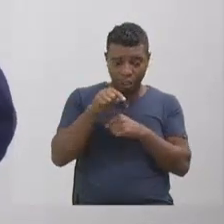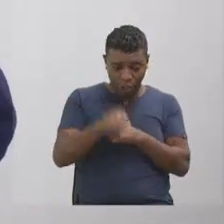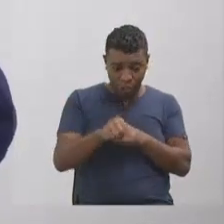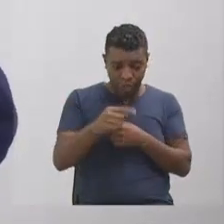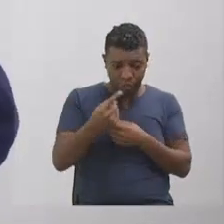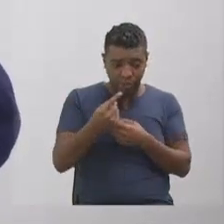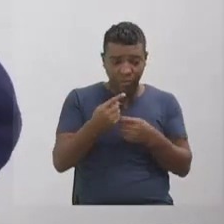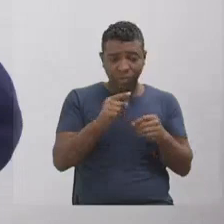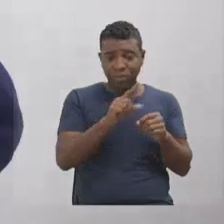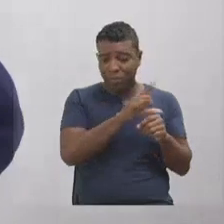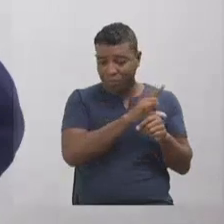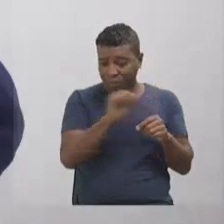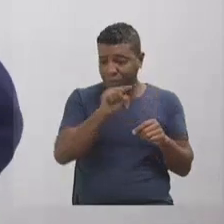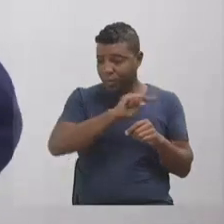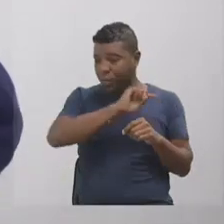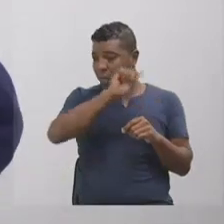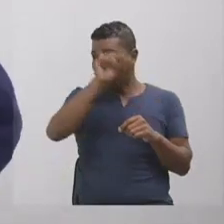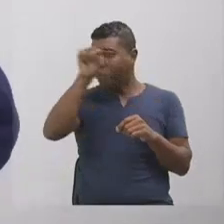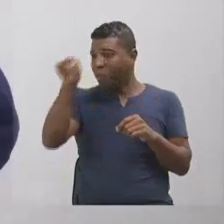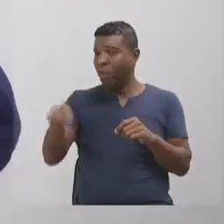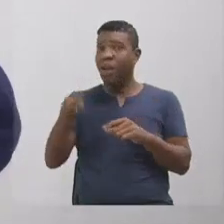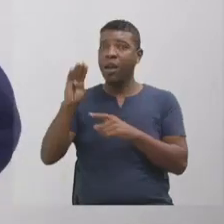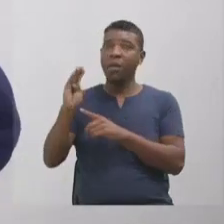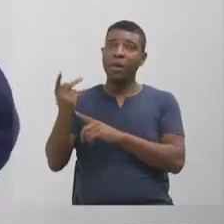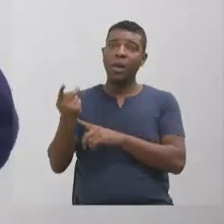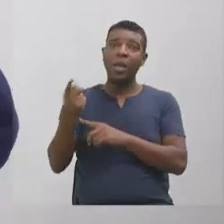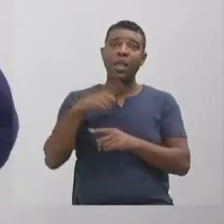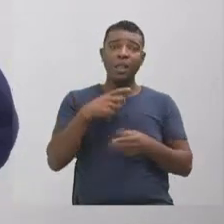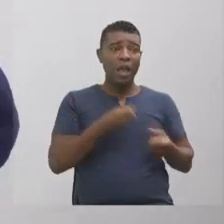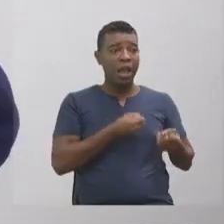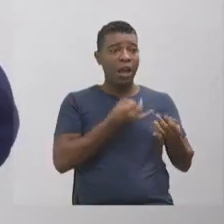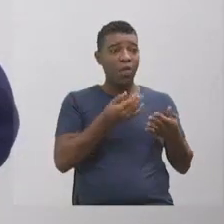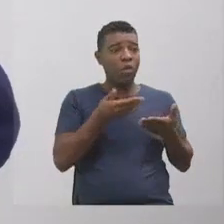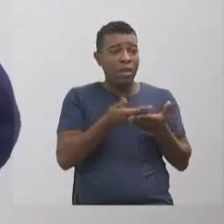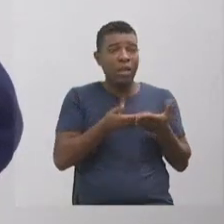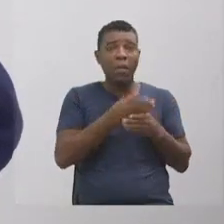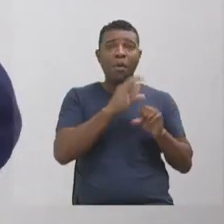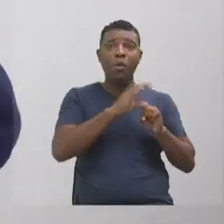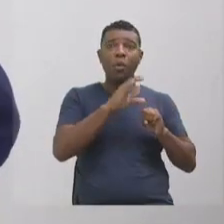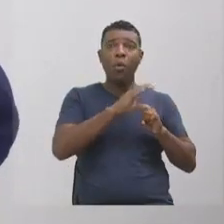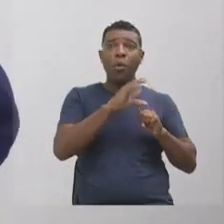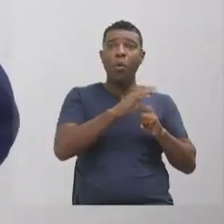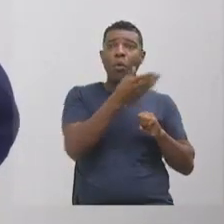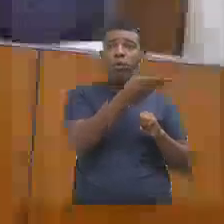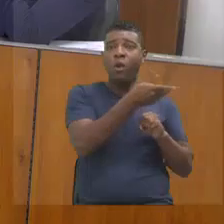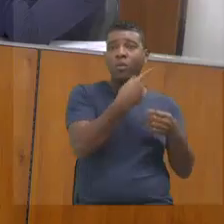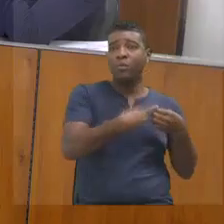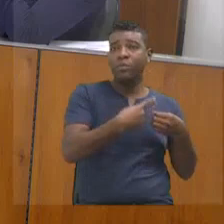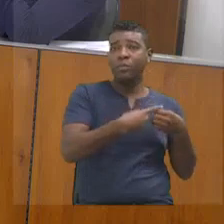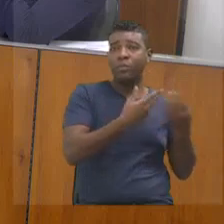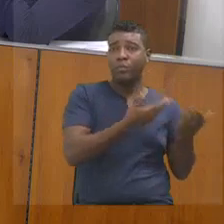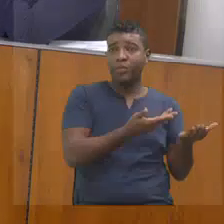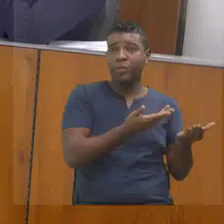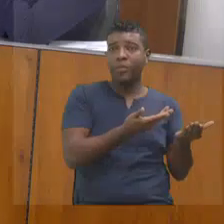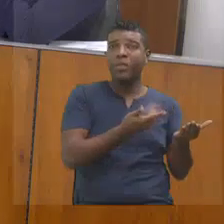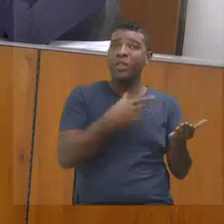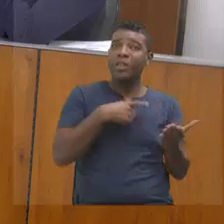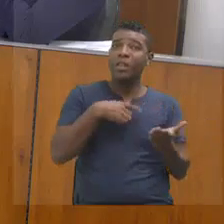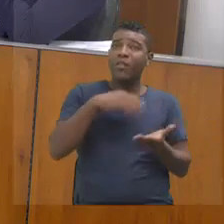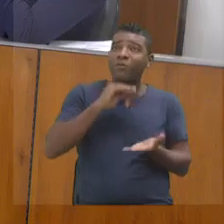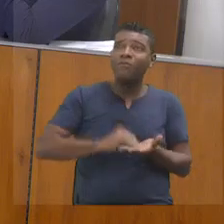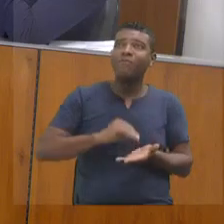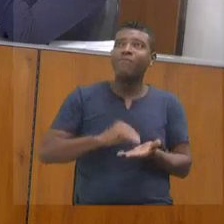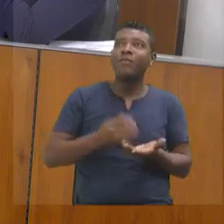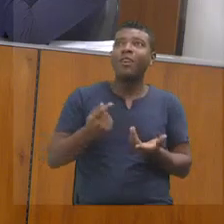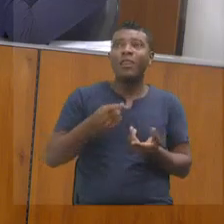indo para Belo Horizonte sem paciente está tendo até em Curvelo então a gente vê que existe esse vazio e talvez seja uma oportunidade